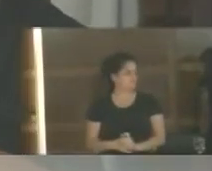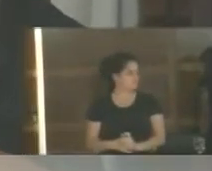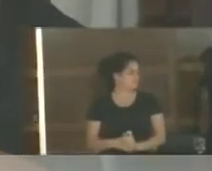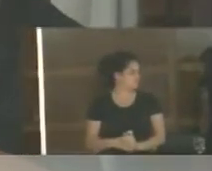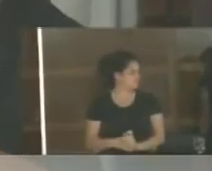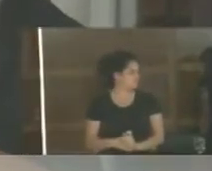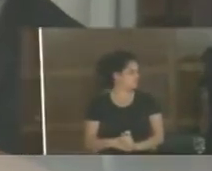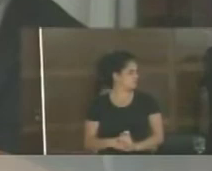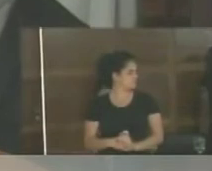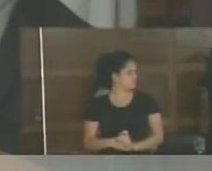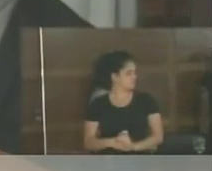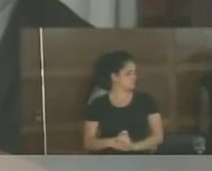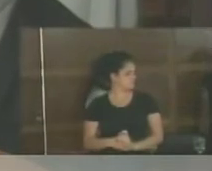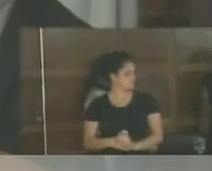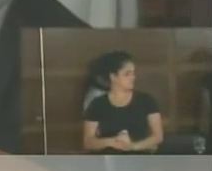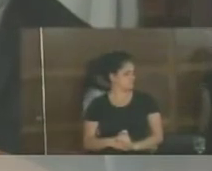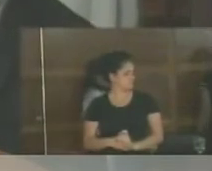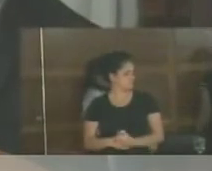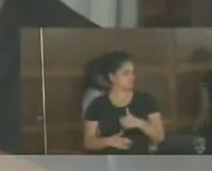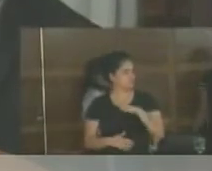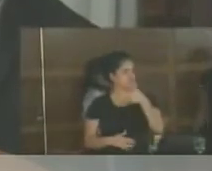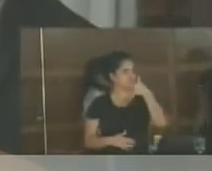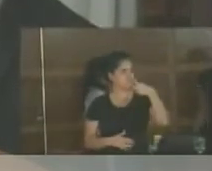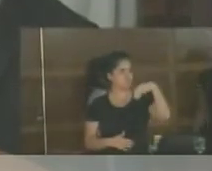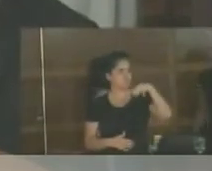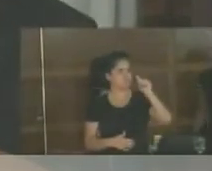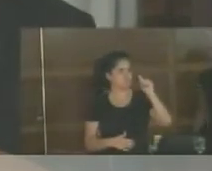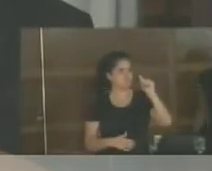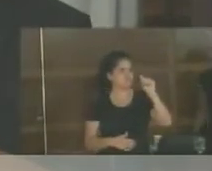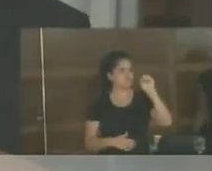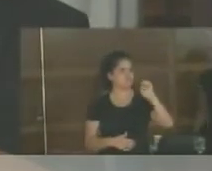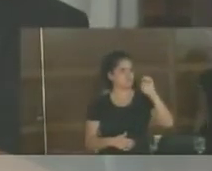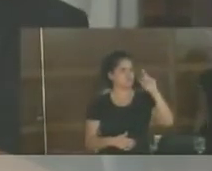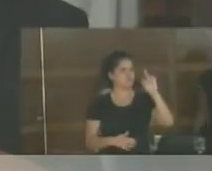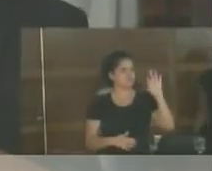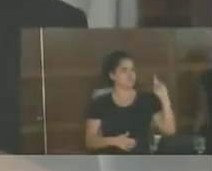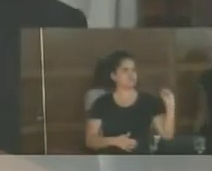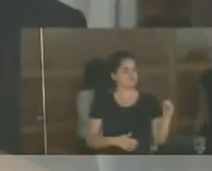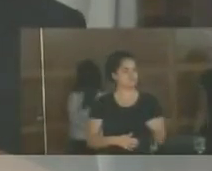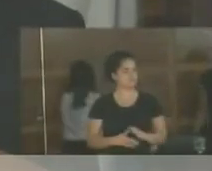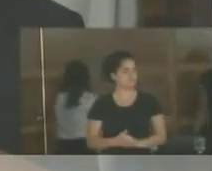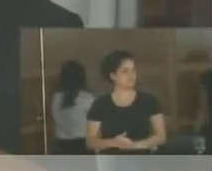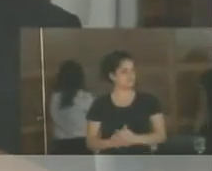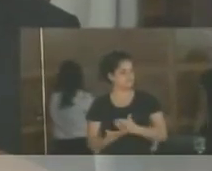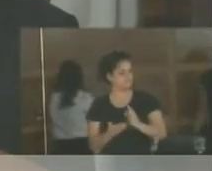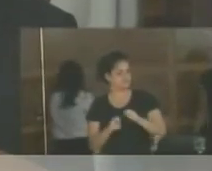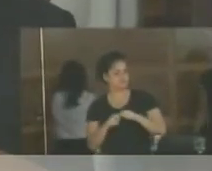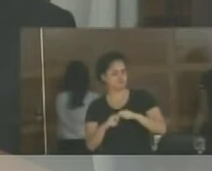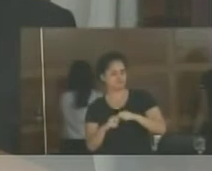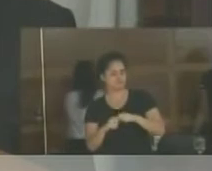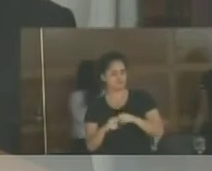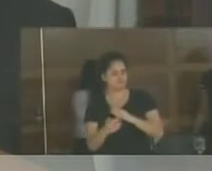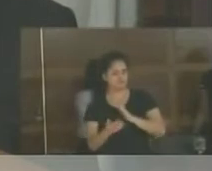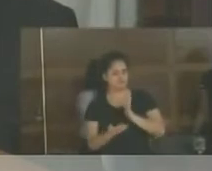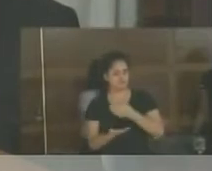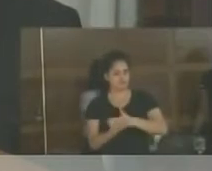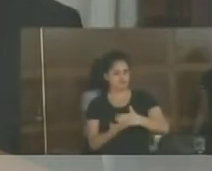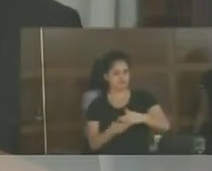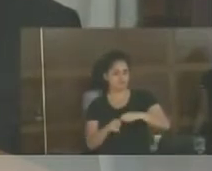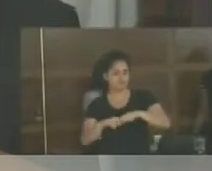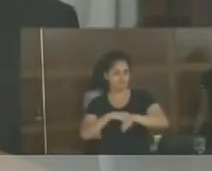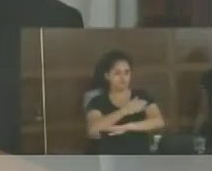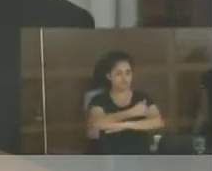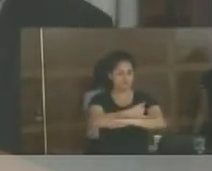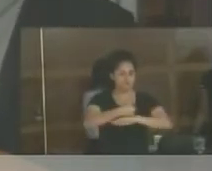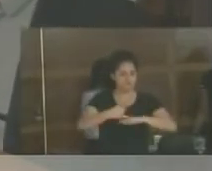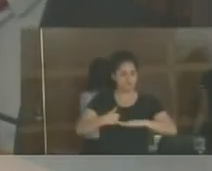uma lateral para outra também, quase mais 1 metro. Então, está sendo feito o nivelamento do campo do Camurim, um sistema de drenagem que talvez seja o